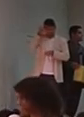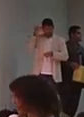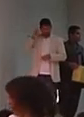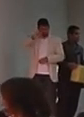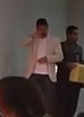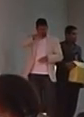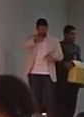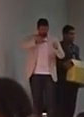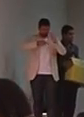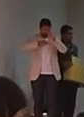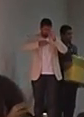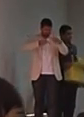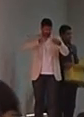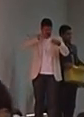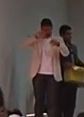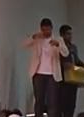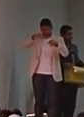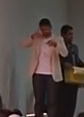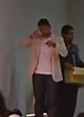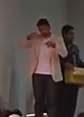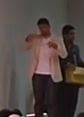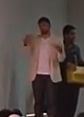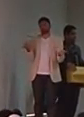das ações?